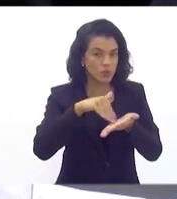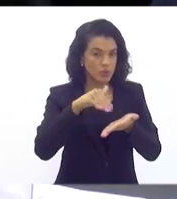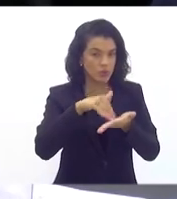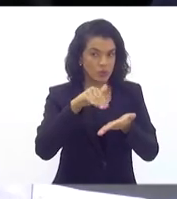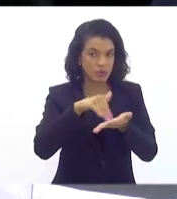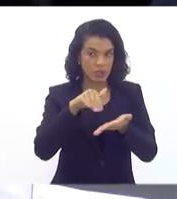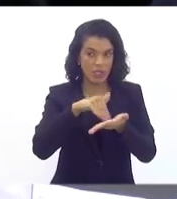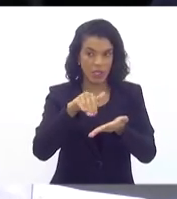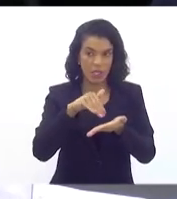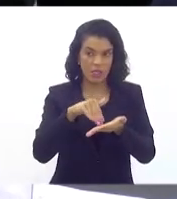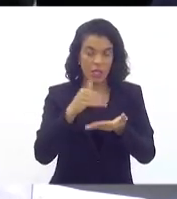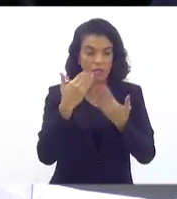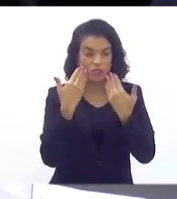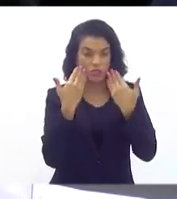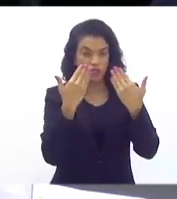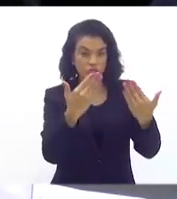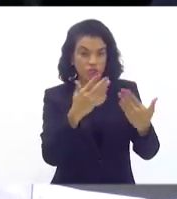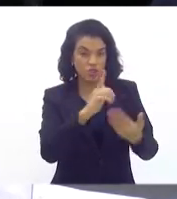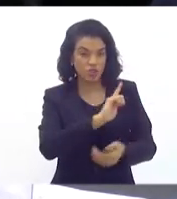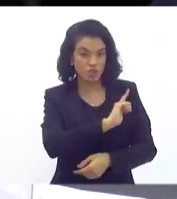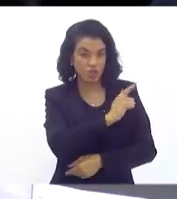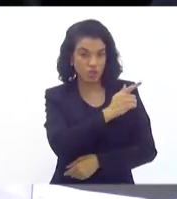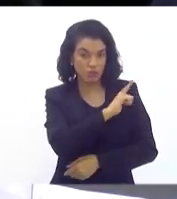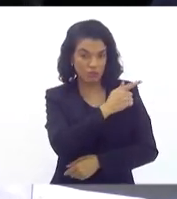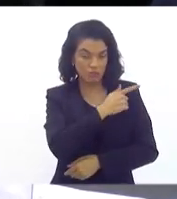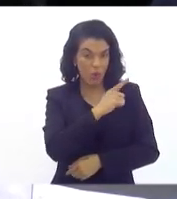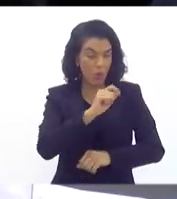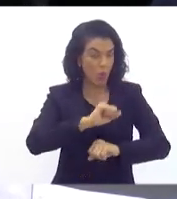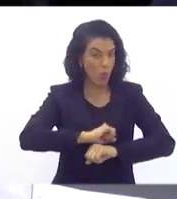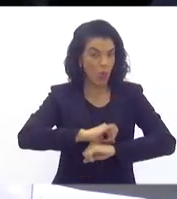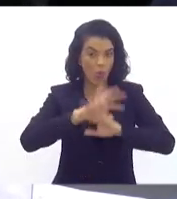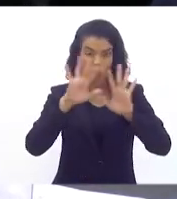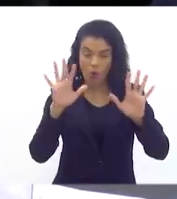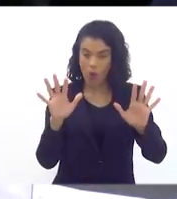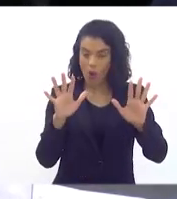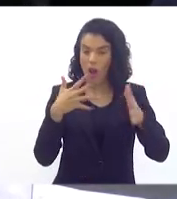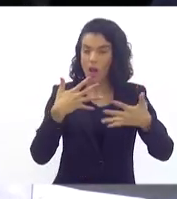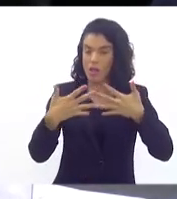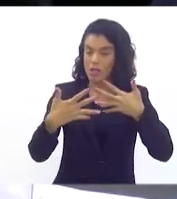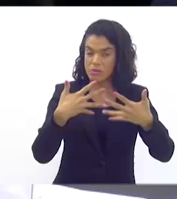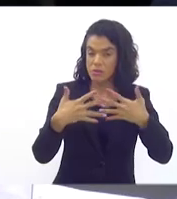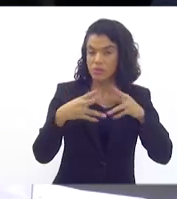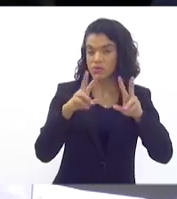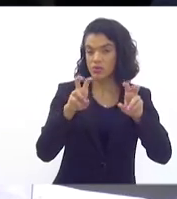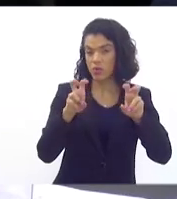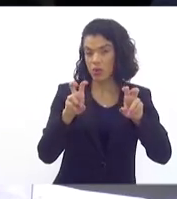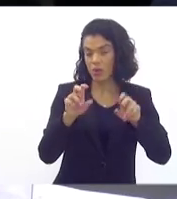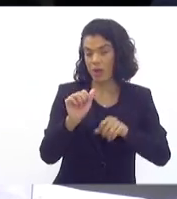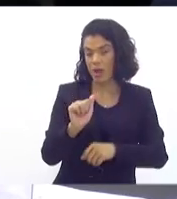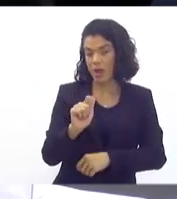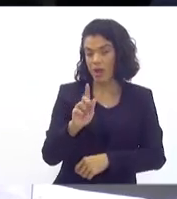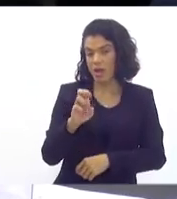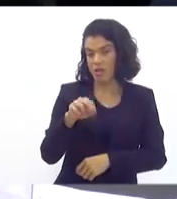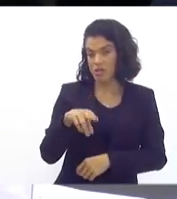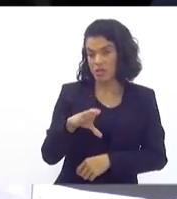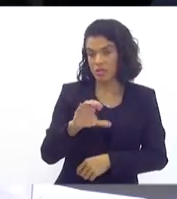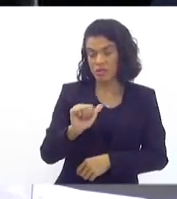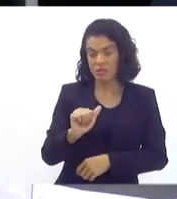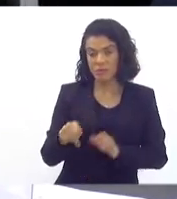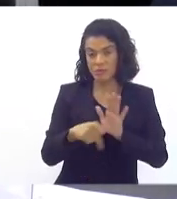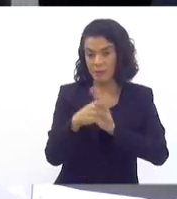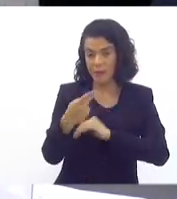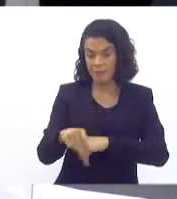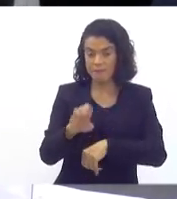diante desta gestão tão Clara é sobre as agências aqui do nosso estado